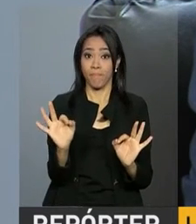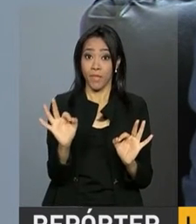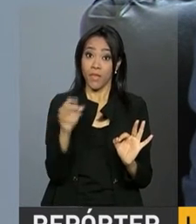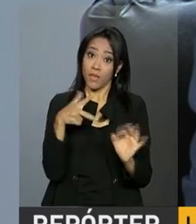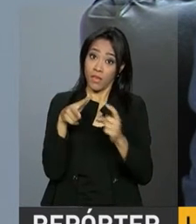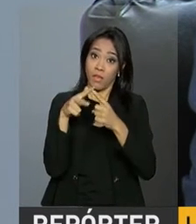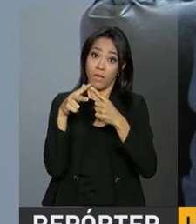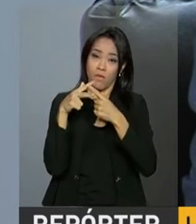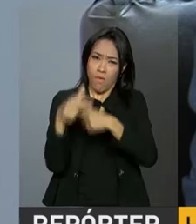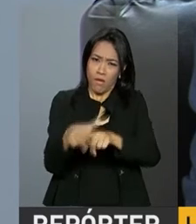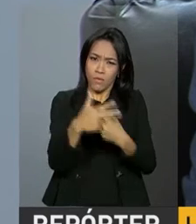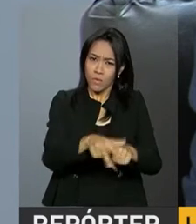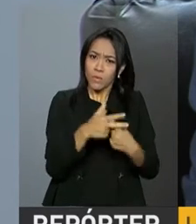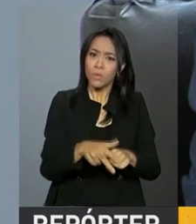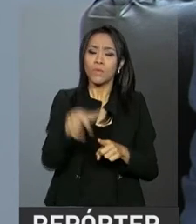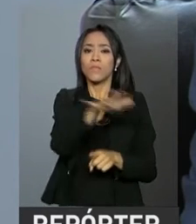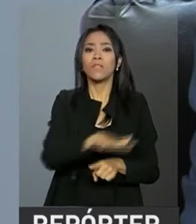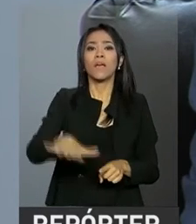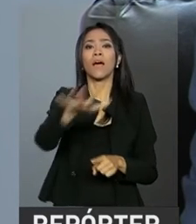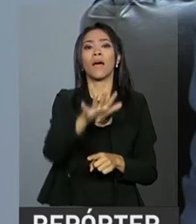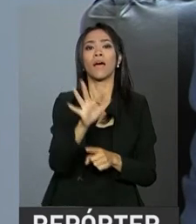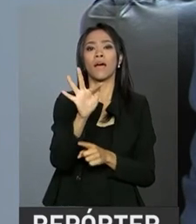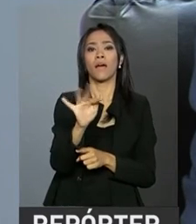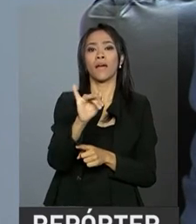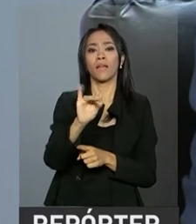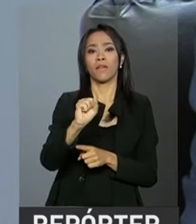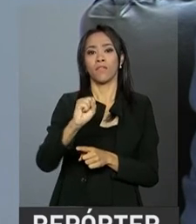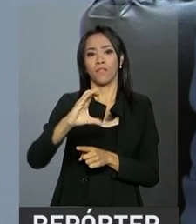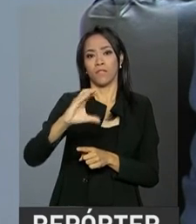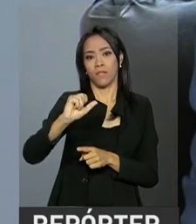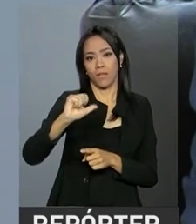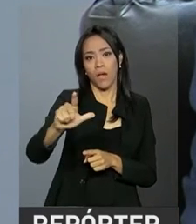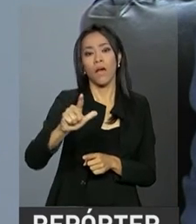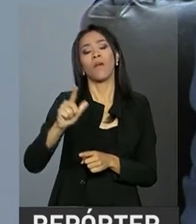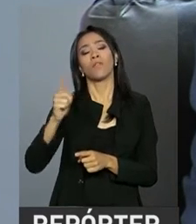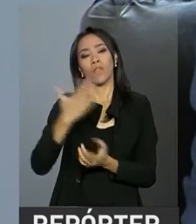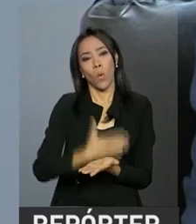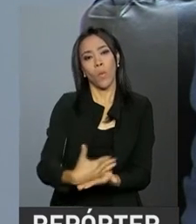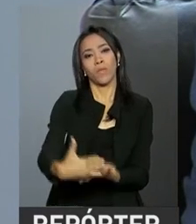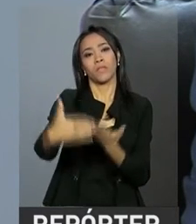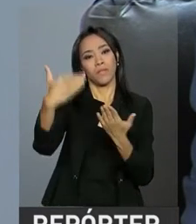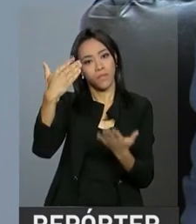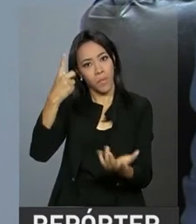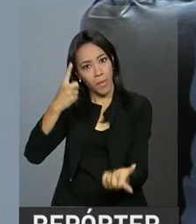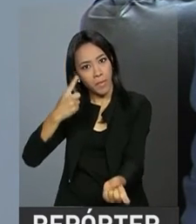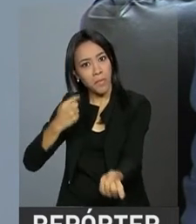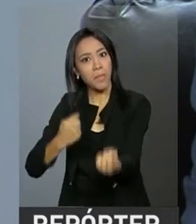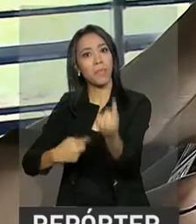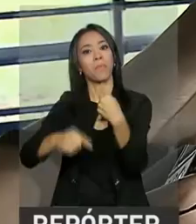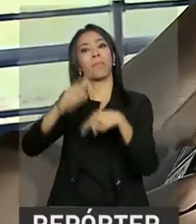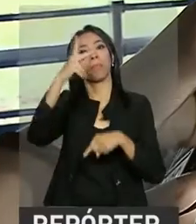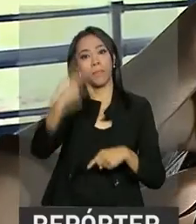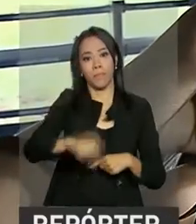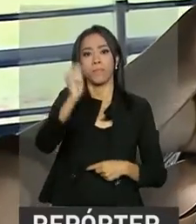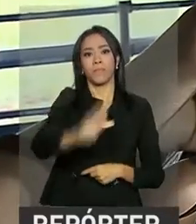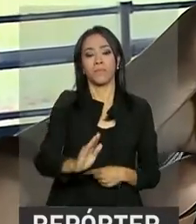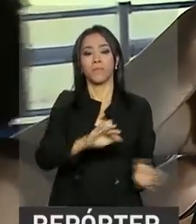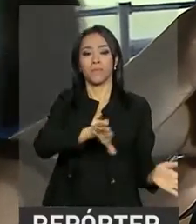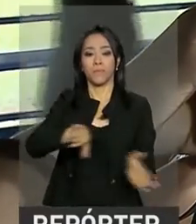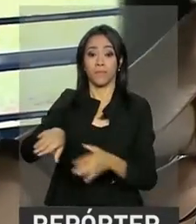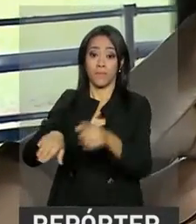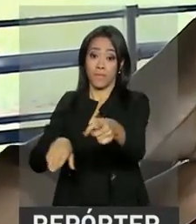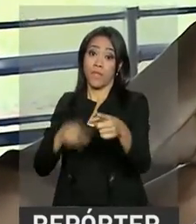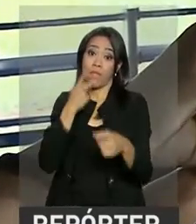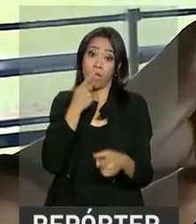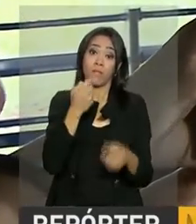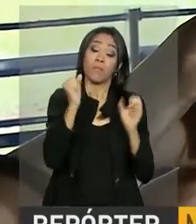ajuste fiscal está sendo implementado com sucesso no Brasil. Pode